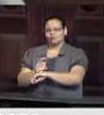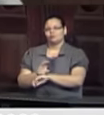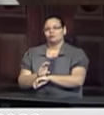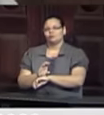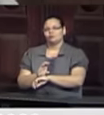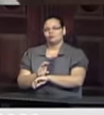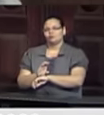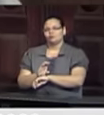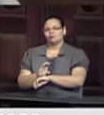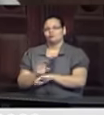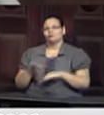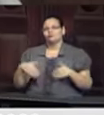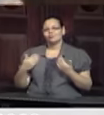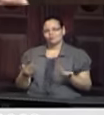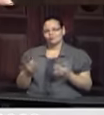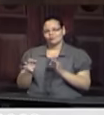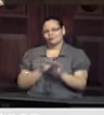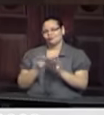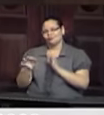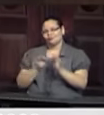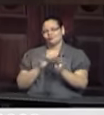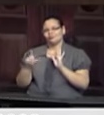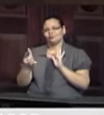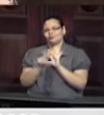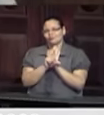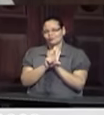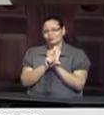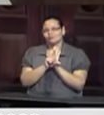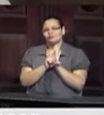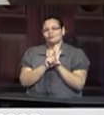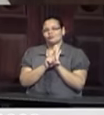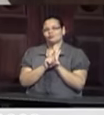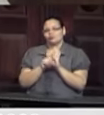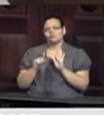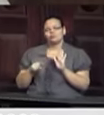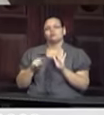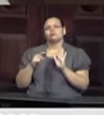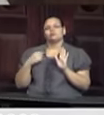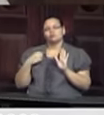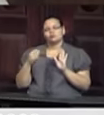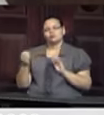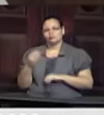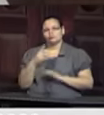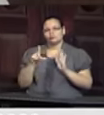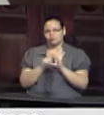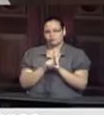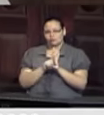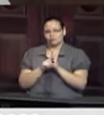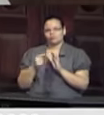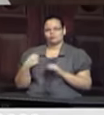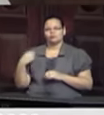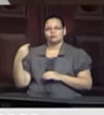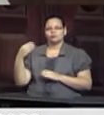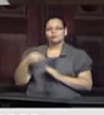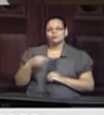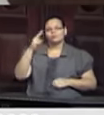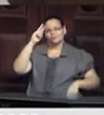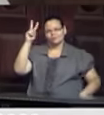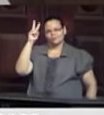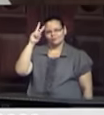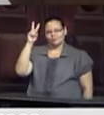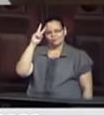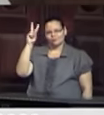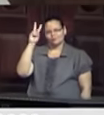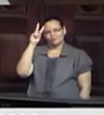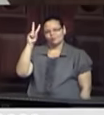Mink. Quando esse projeto de lei, que se tornou lei, veio à casa, eu me lembro, deputado